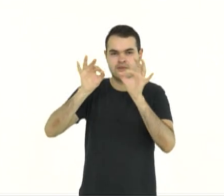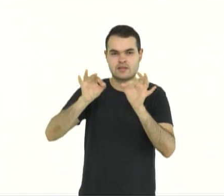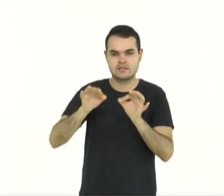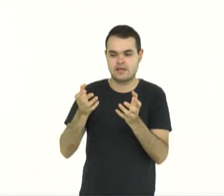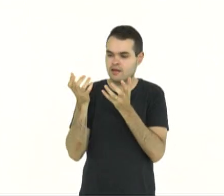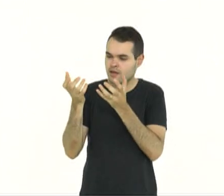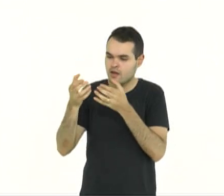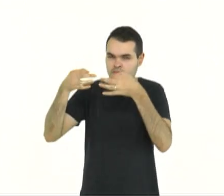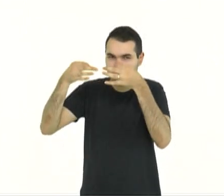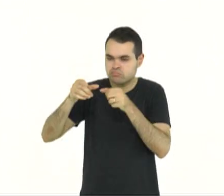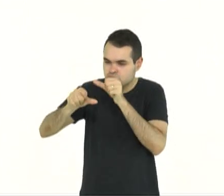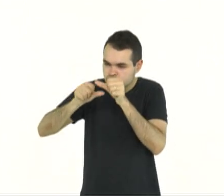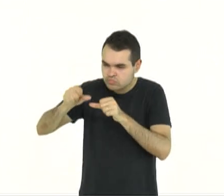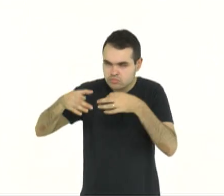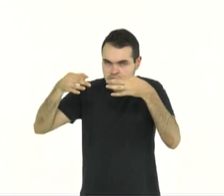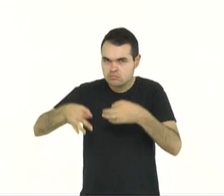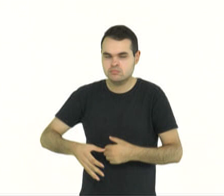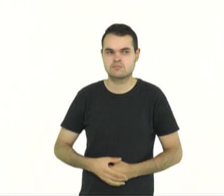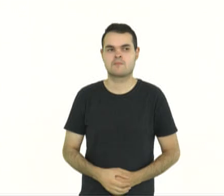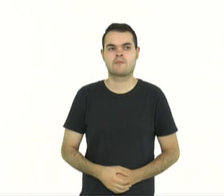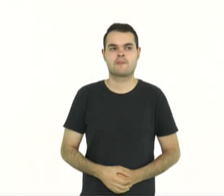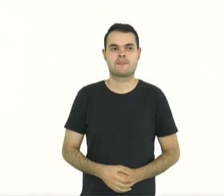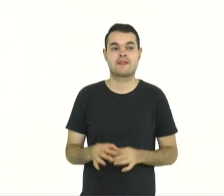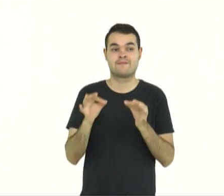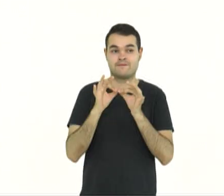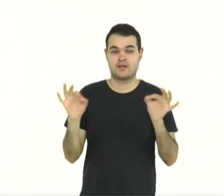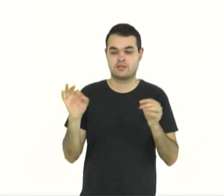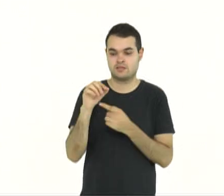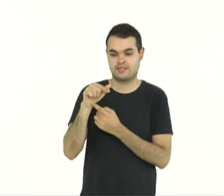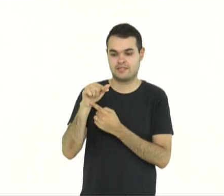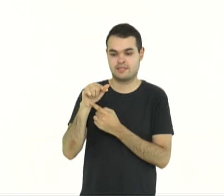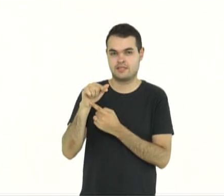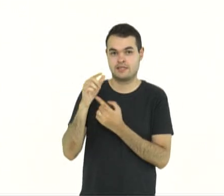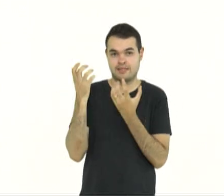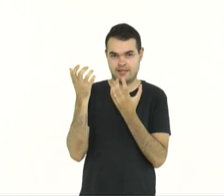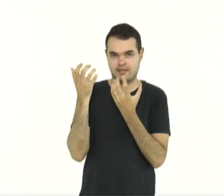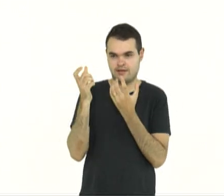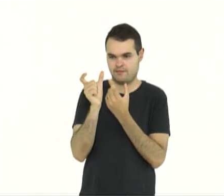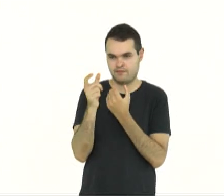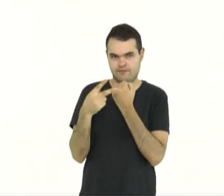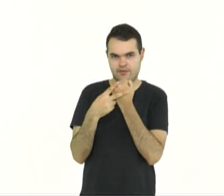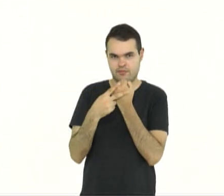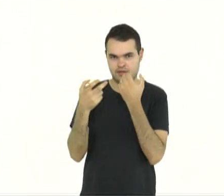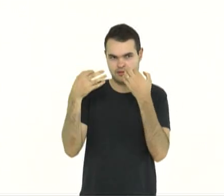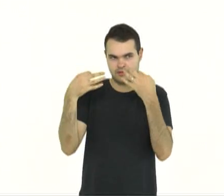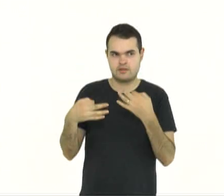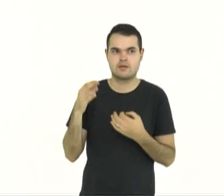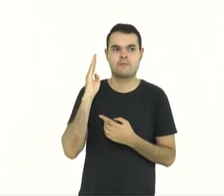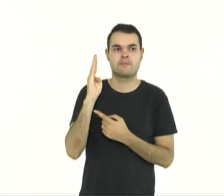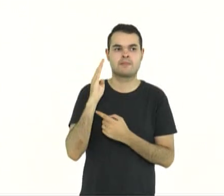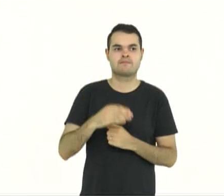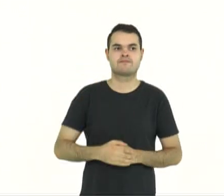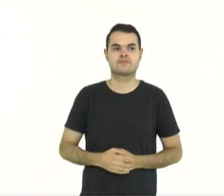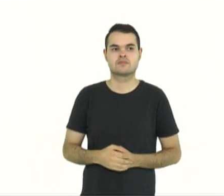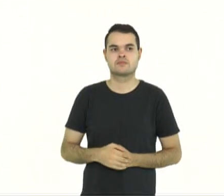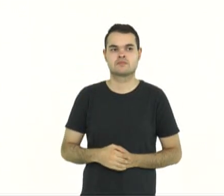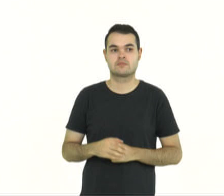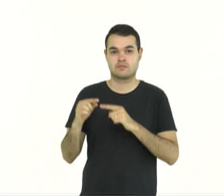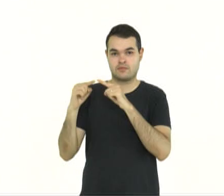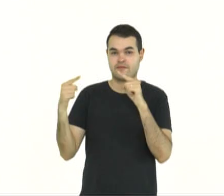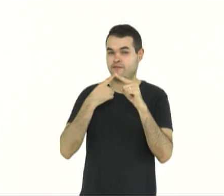querer conjugado corretamente. A frase que o verbo querer está conjugado corretamente é a letra B.